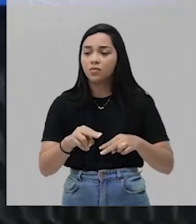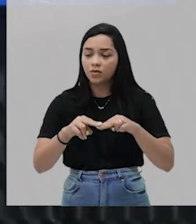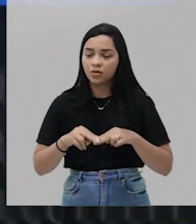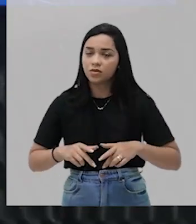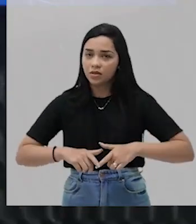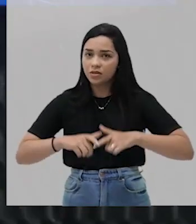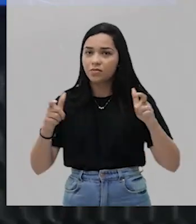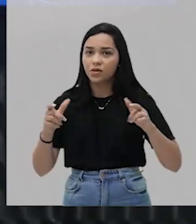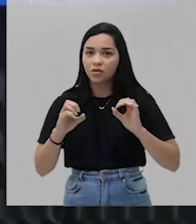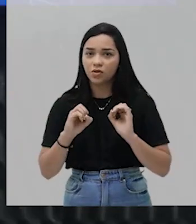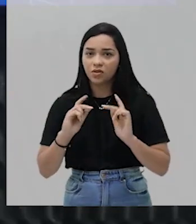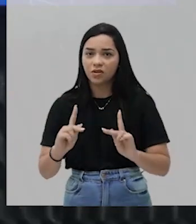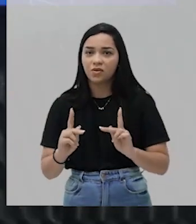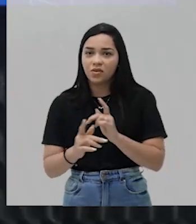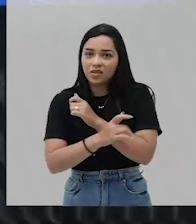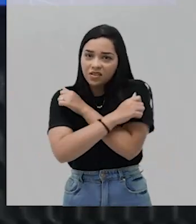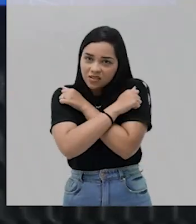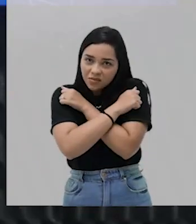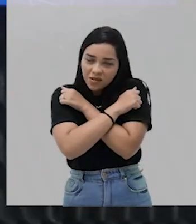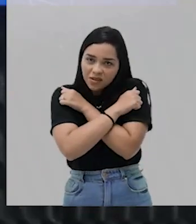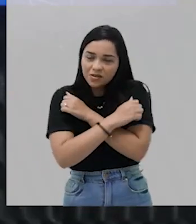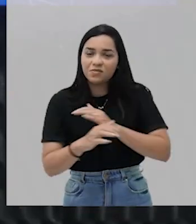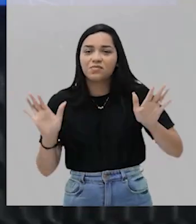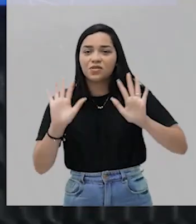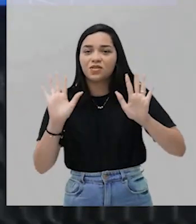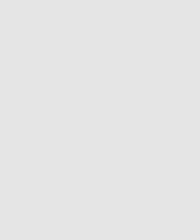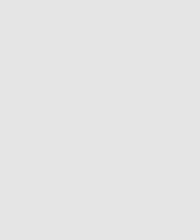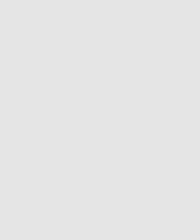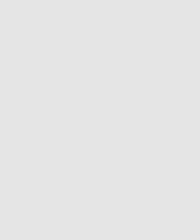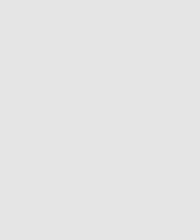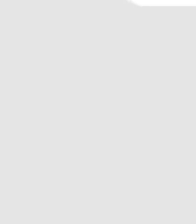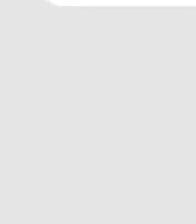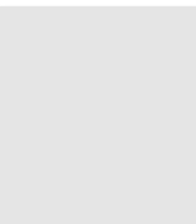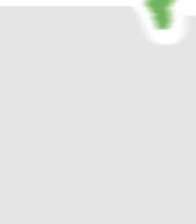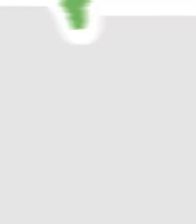por esse crescimento, ok? Um grande abraço e até o nosso próximo encontro.